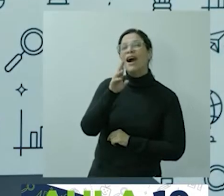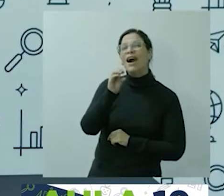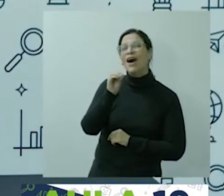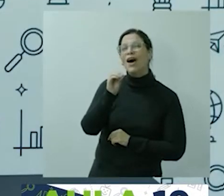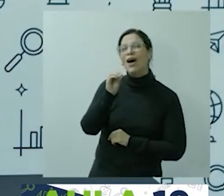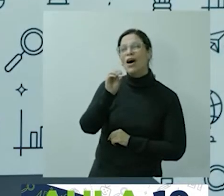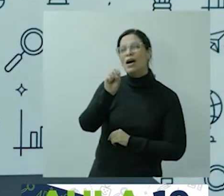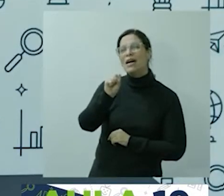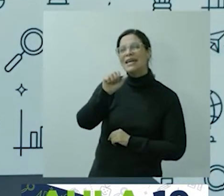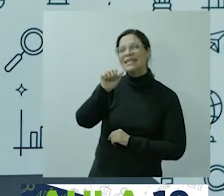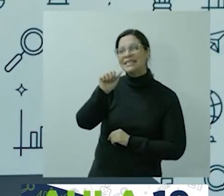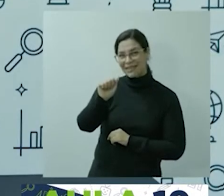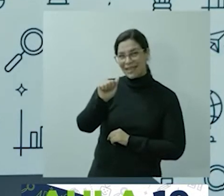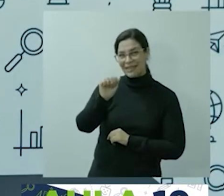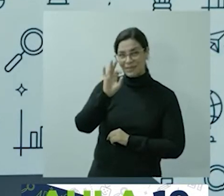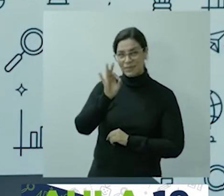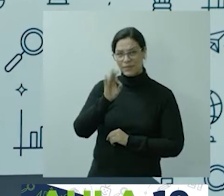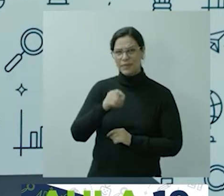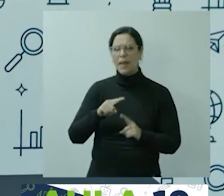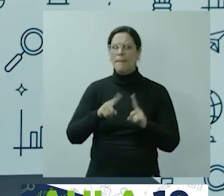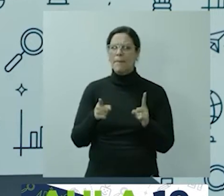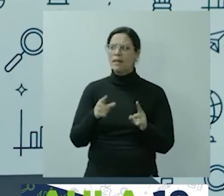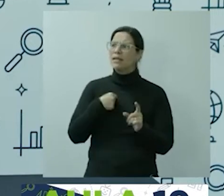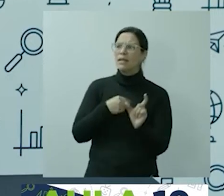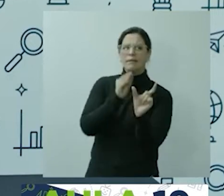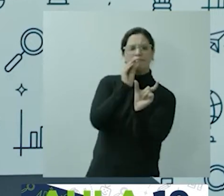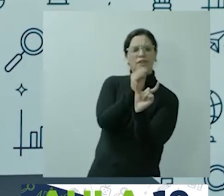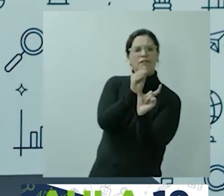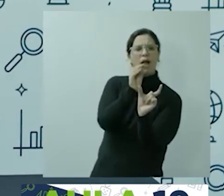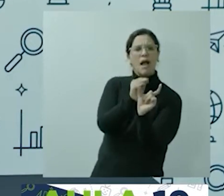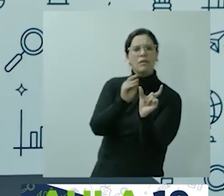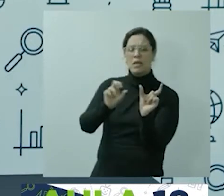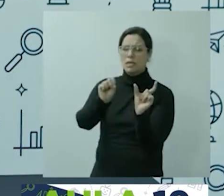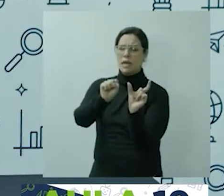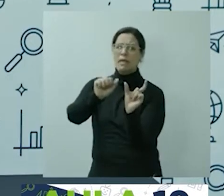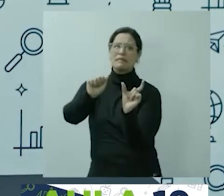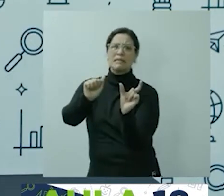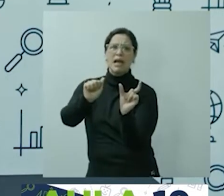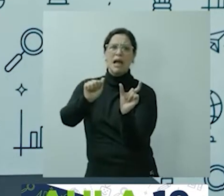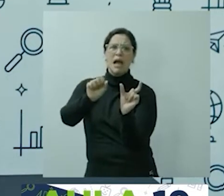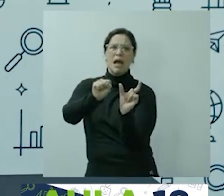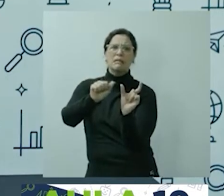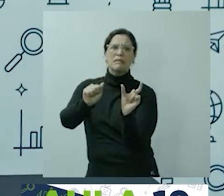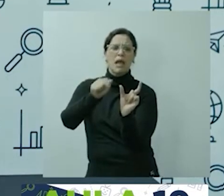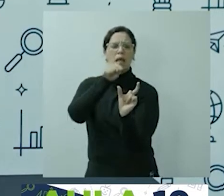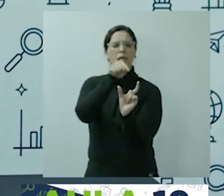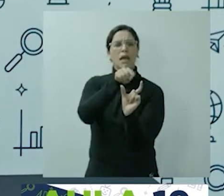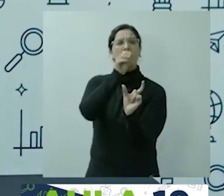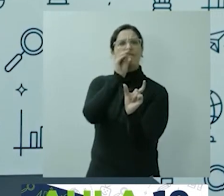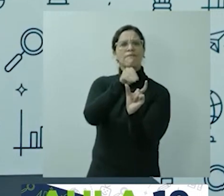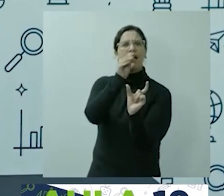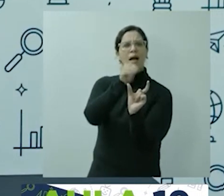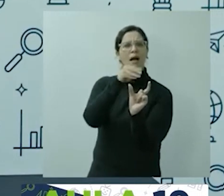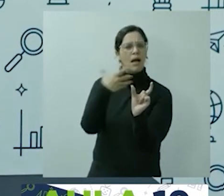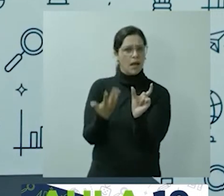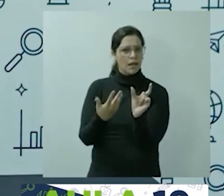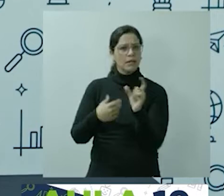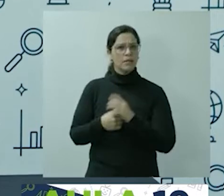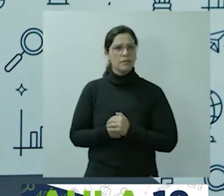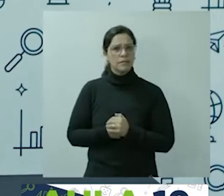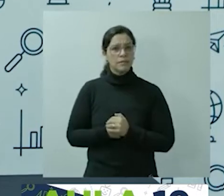rosa. Rosa. Mas aqui eu só tenho a sílaba final, que é